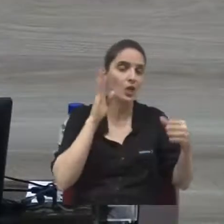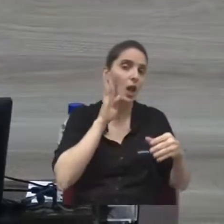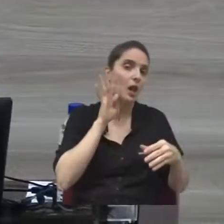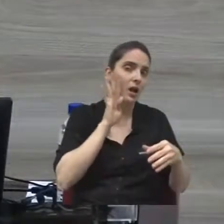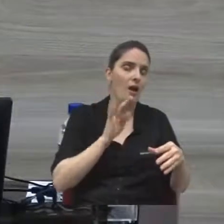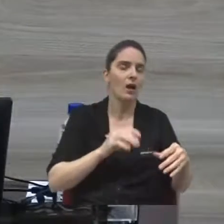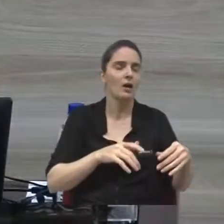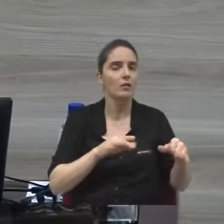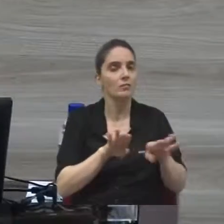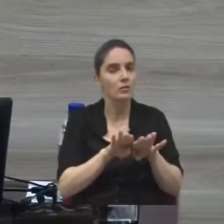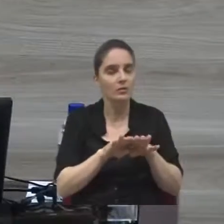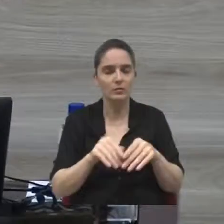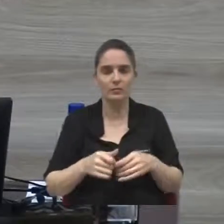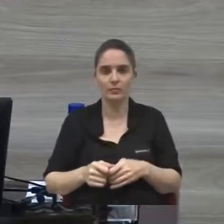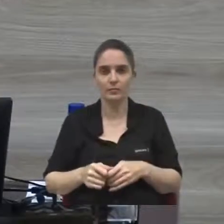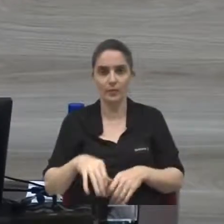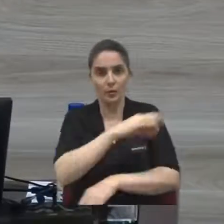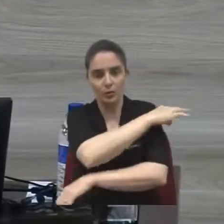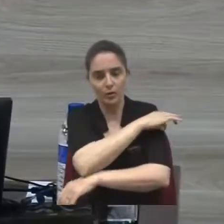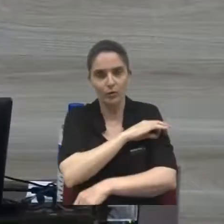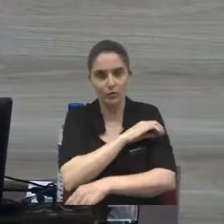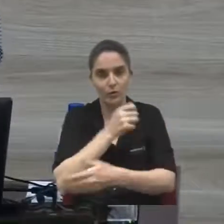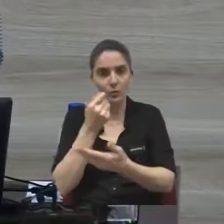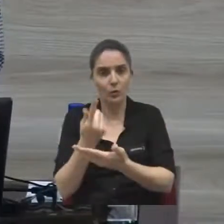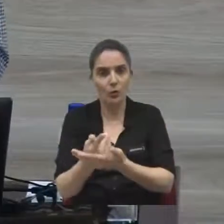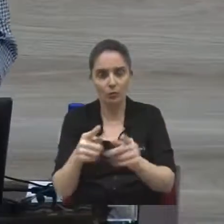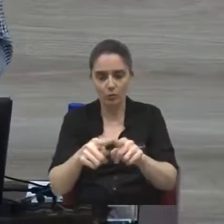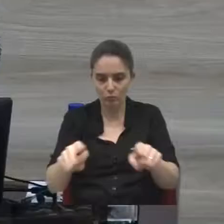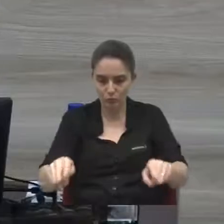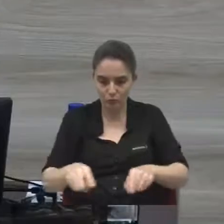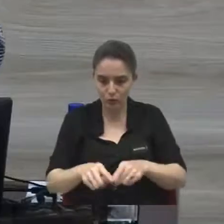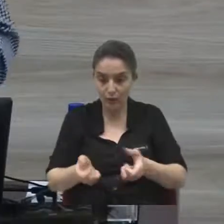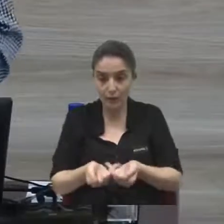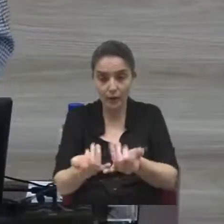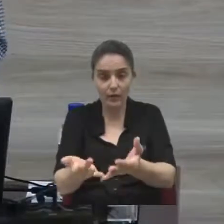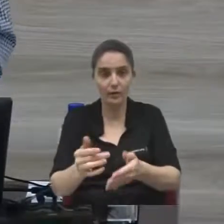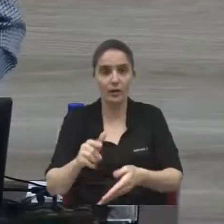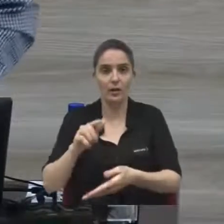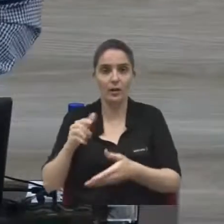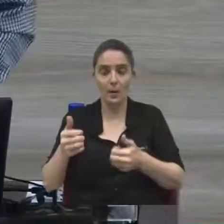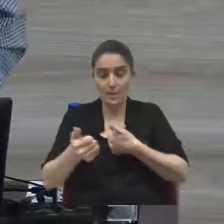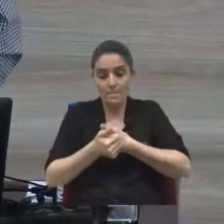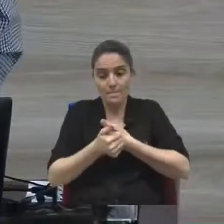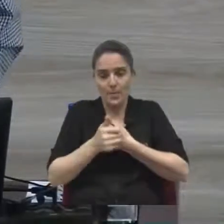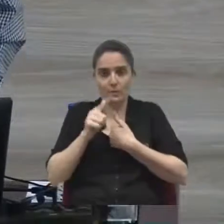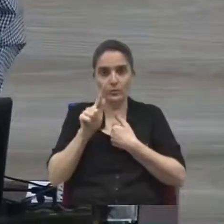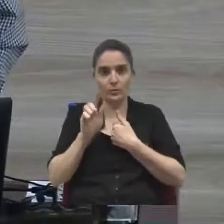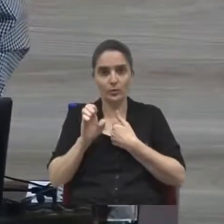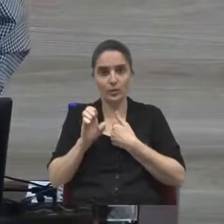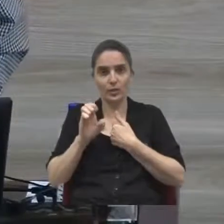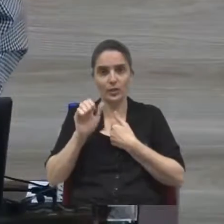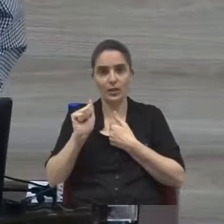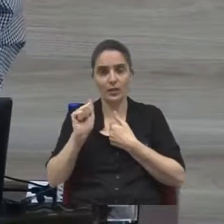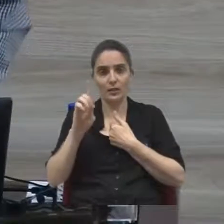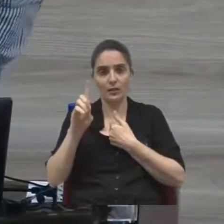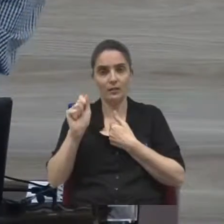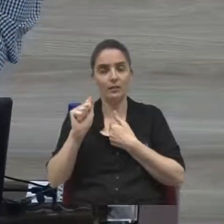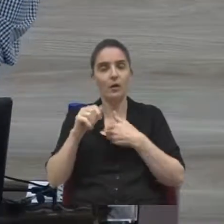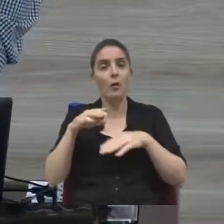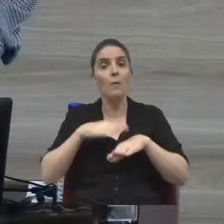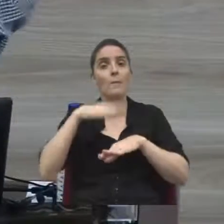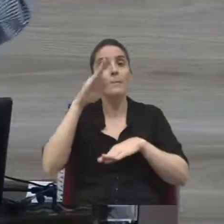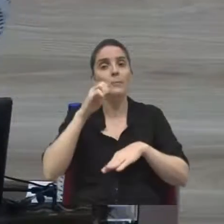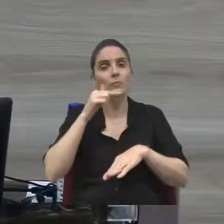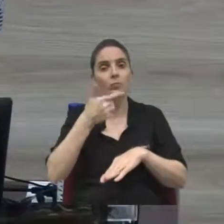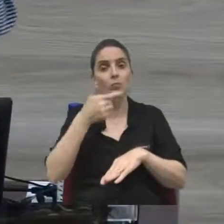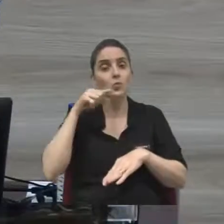entregar lotes ali do lado da Geada e também de Nossa Senhora das Dores. Mais de 2.000 lotes estão sendo organizados para ser entregue em breve para a